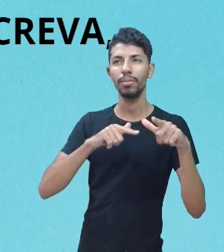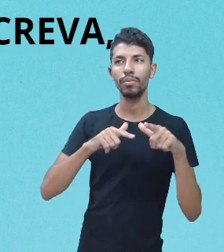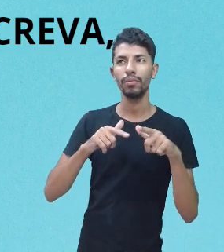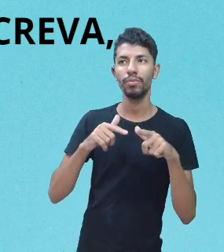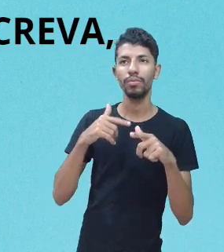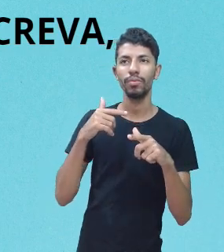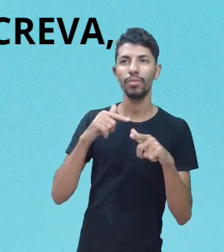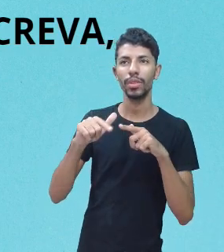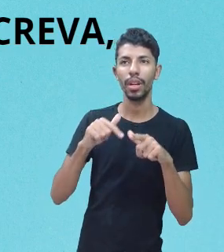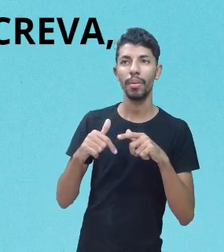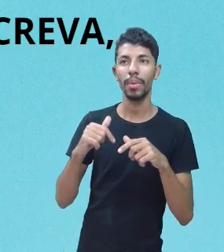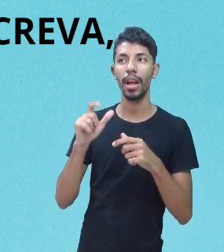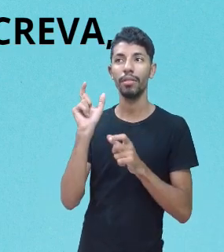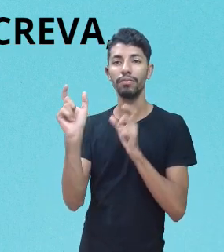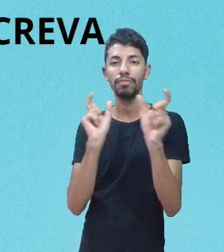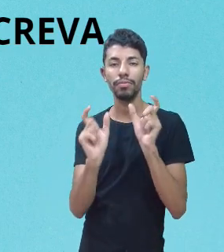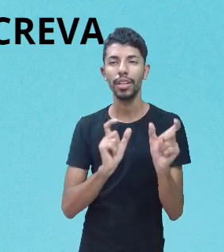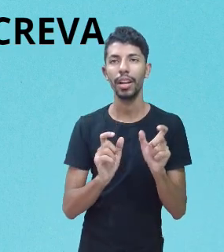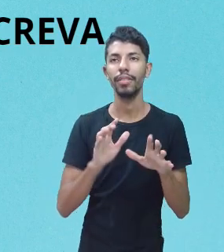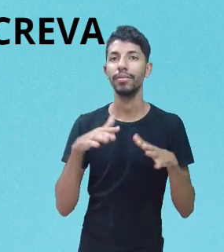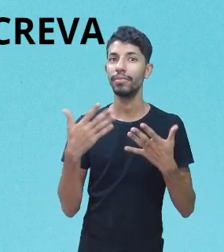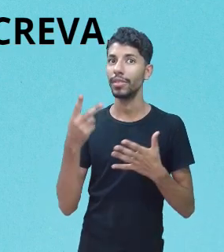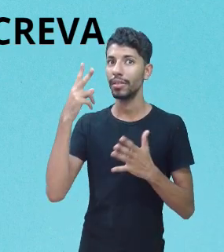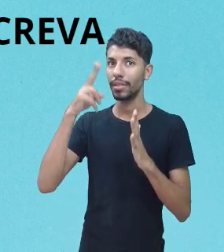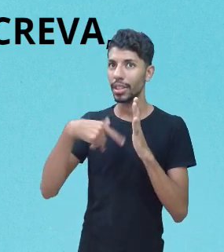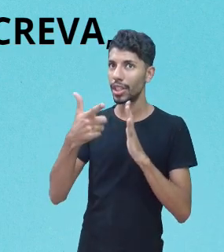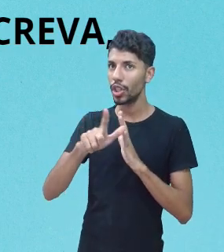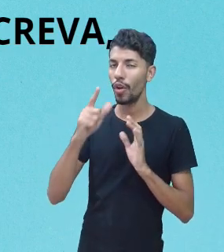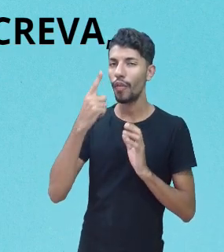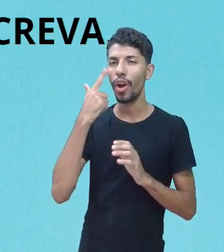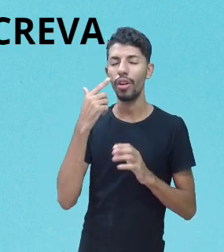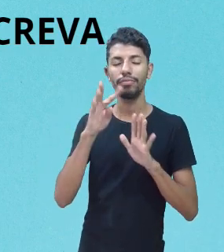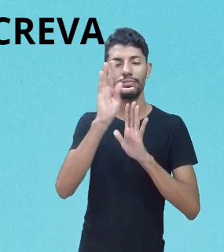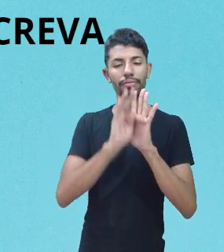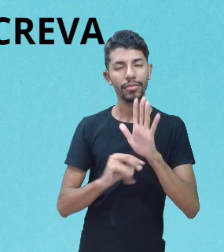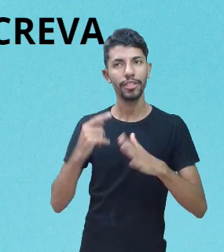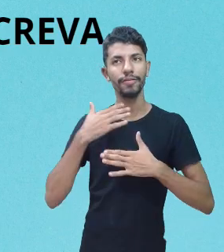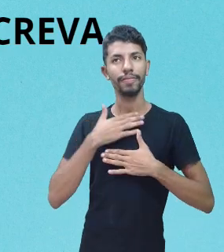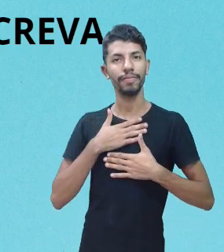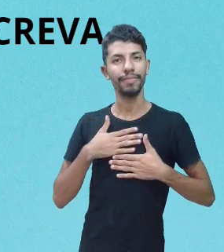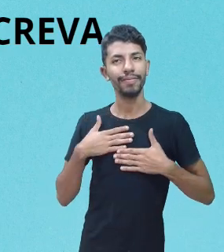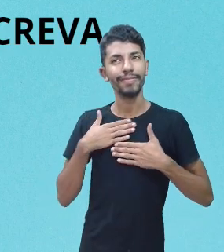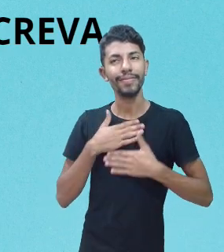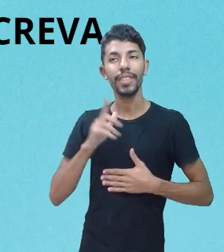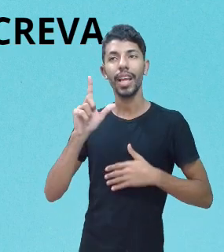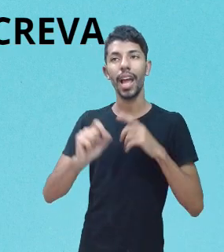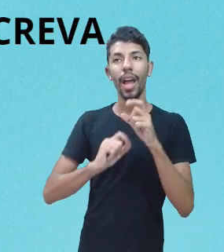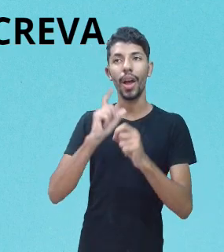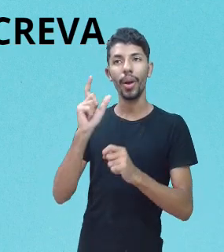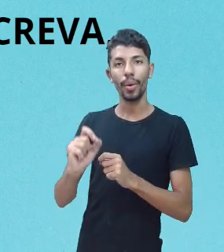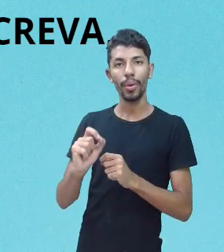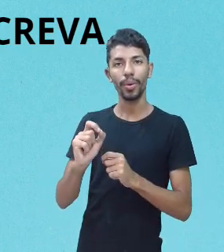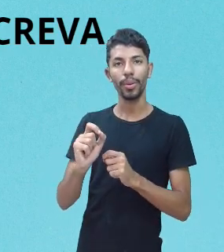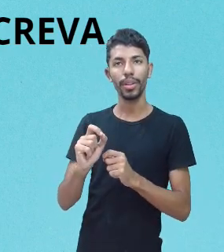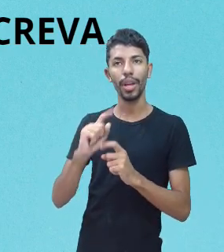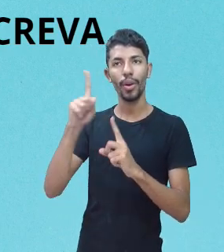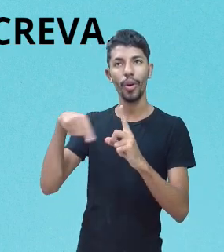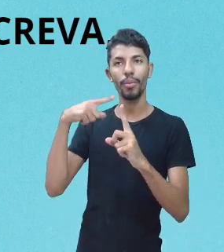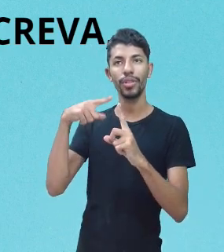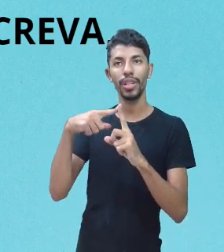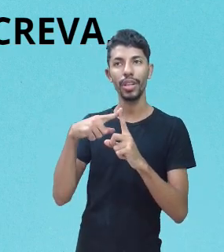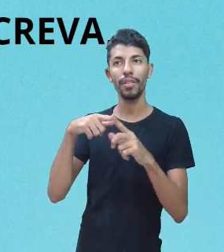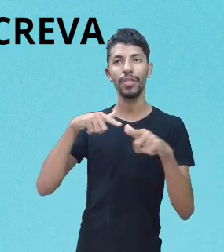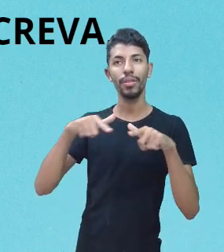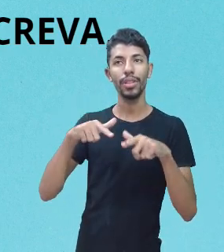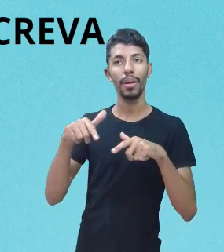Vou ler novamente. Olha, professora. Um texto harmonioso é o resultado de um trabalho com as